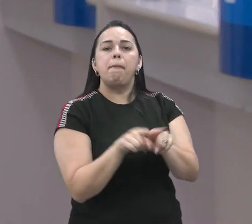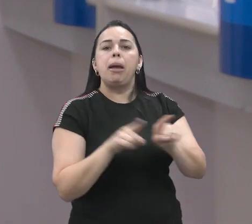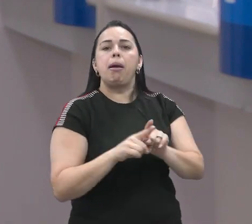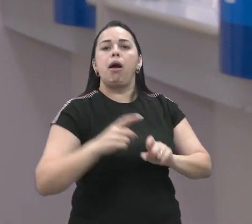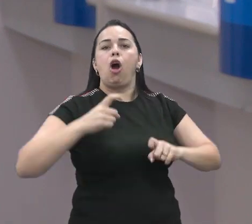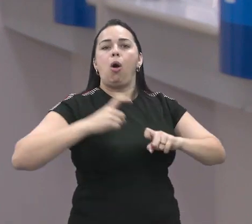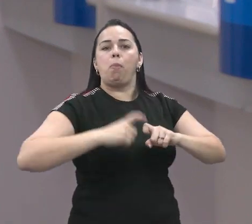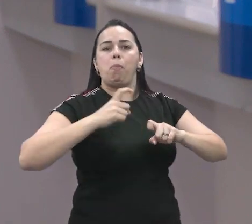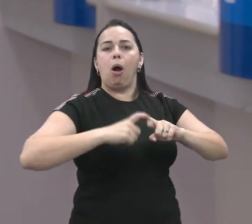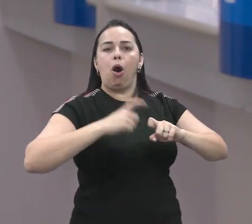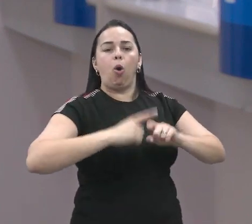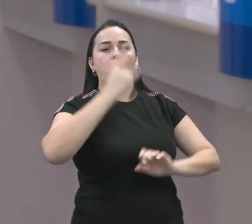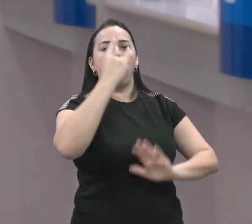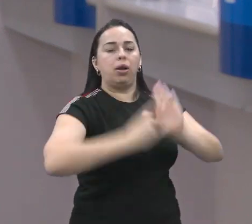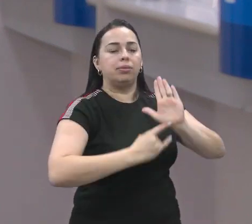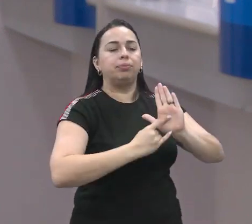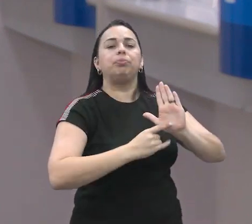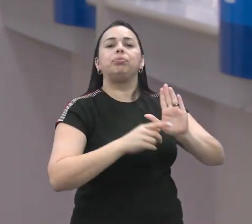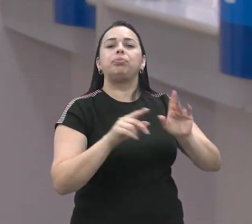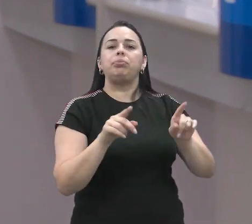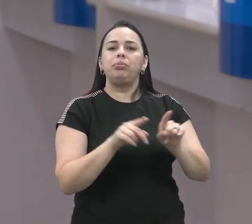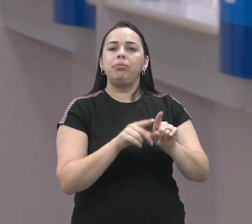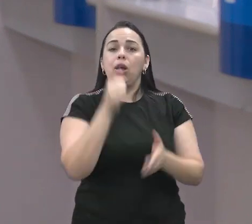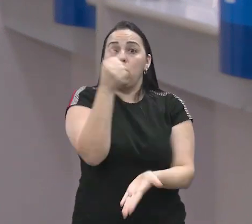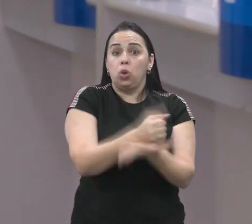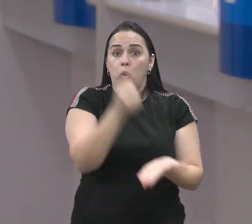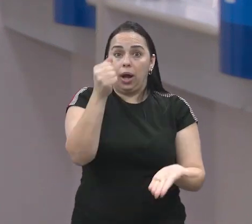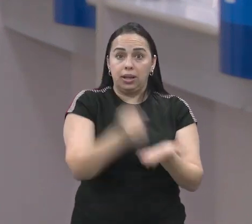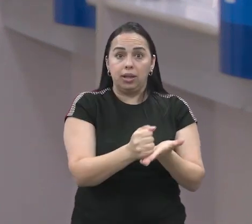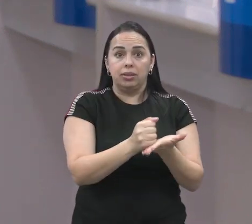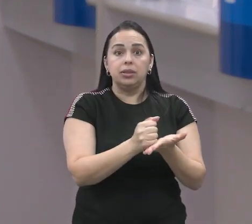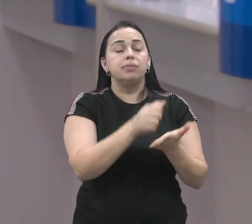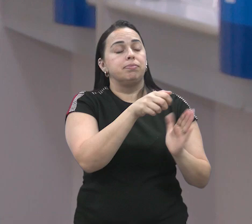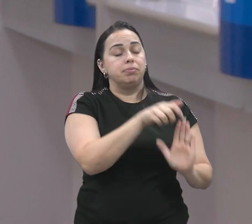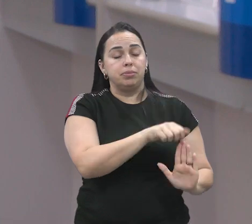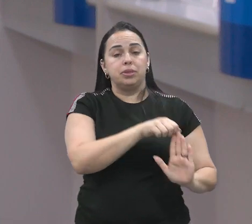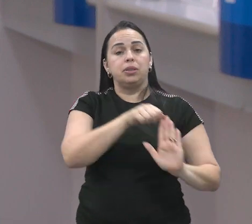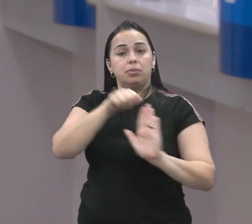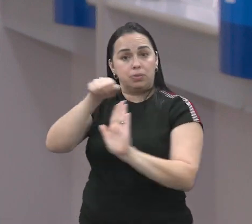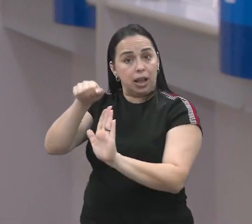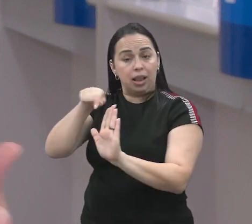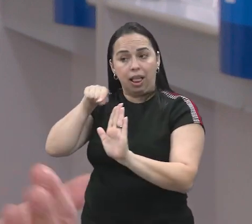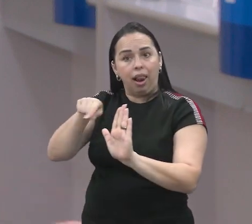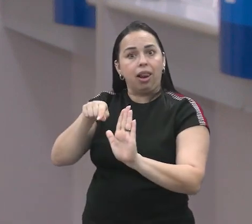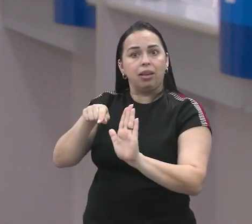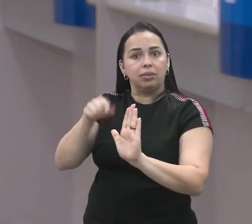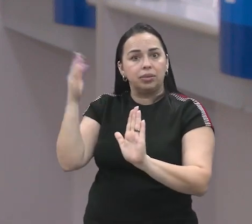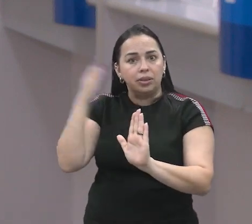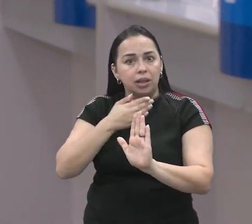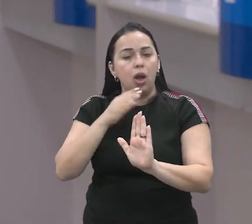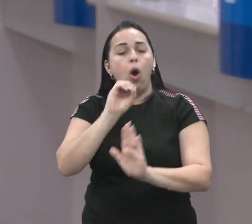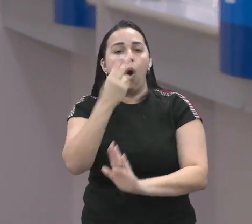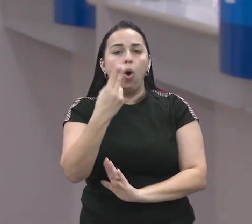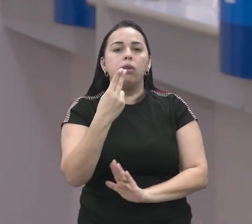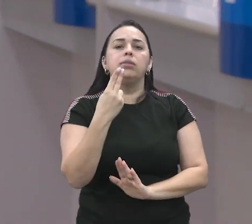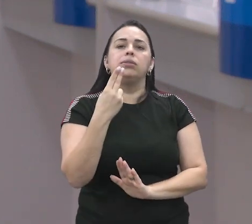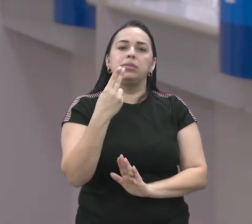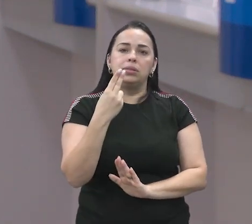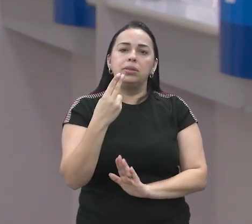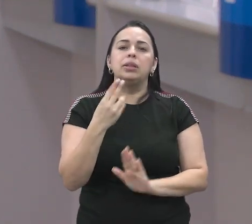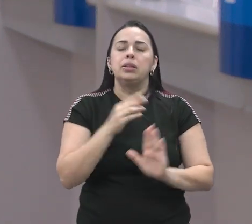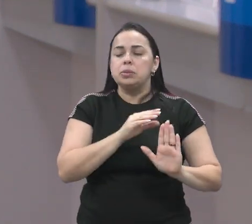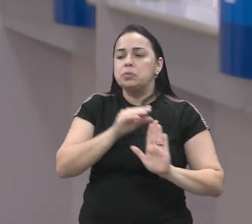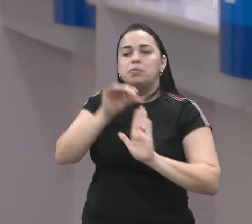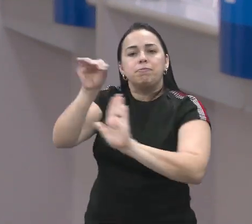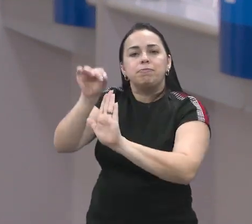confirmando que a pessoa tem dificuldade de se locomover e uma procuração que o INSS tem um modelinho ou em cartório, se tiver uma